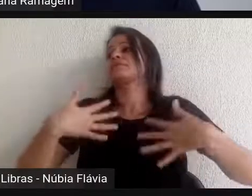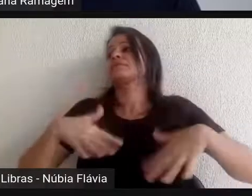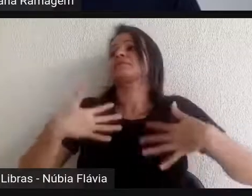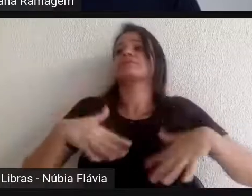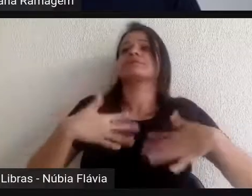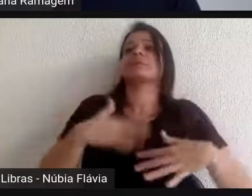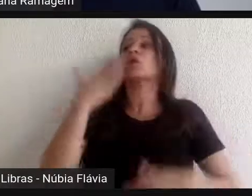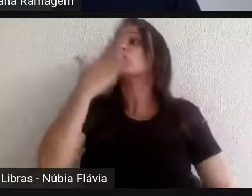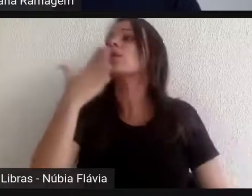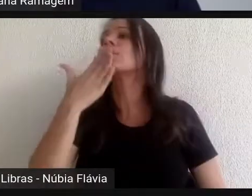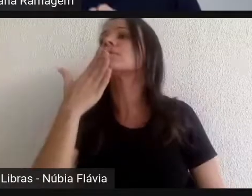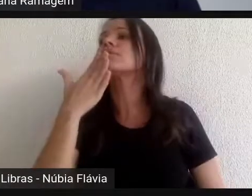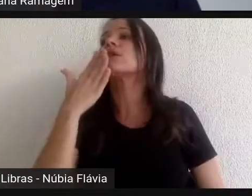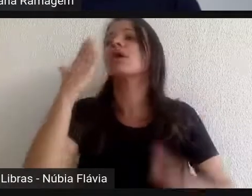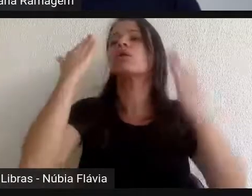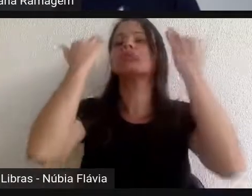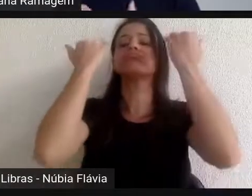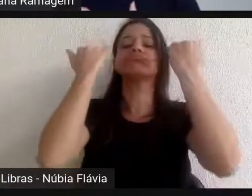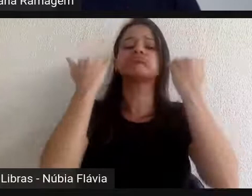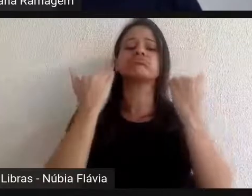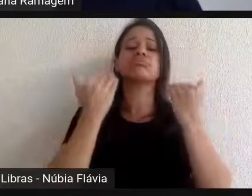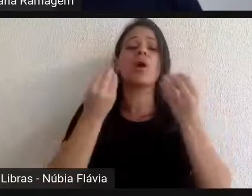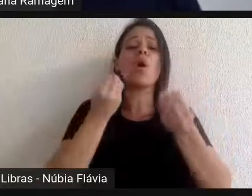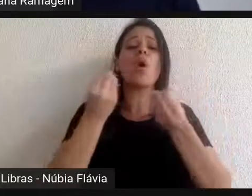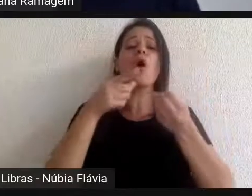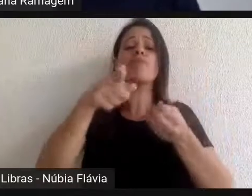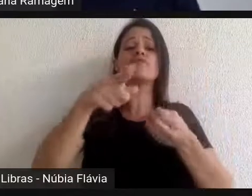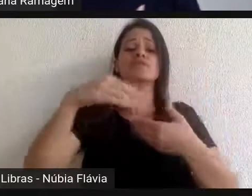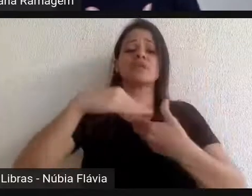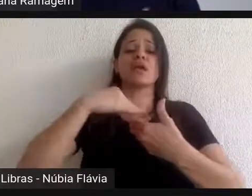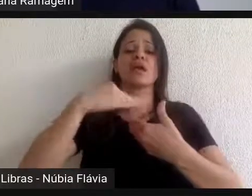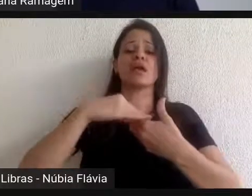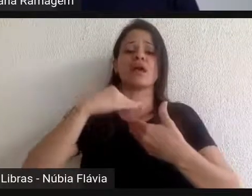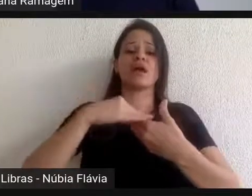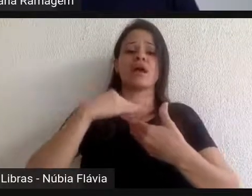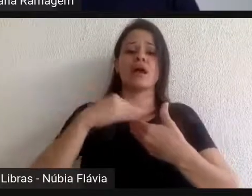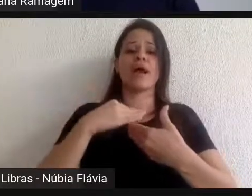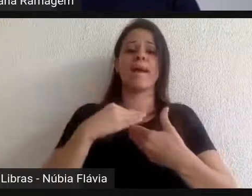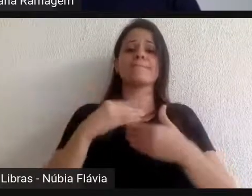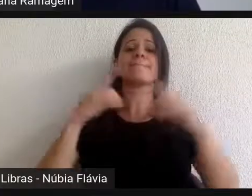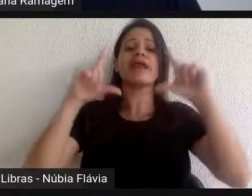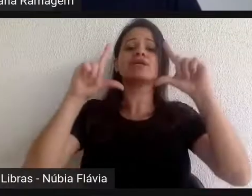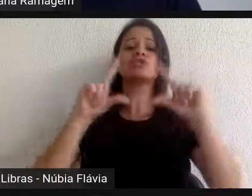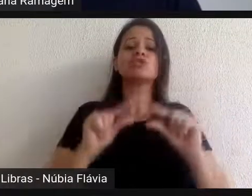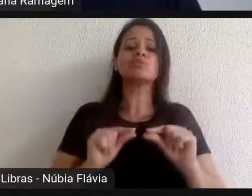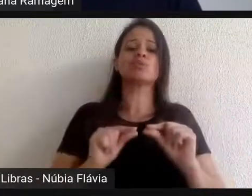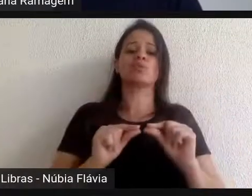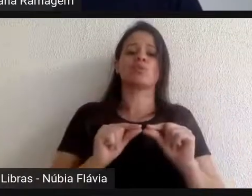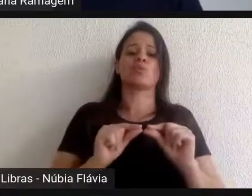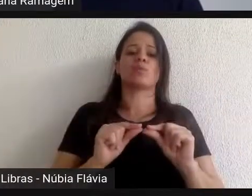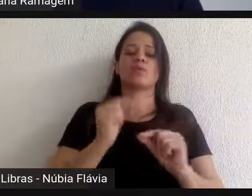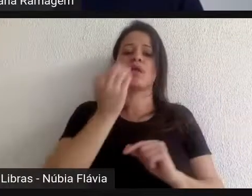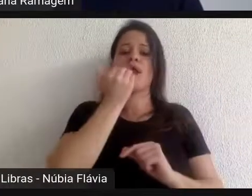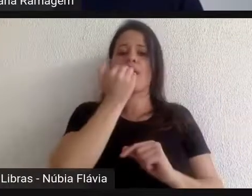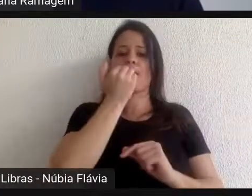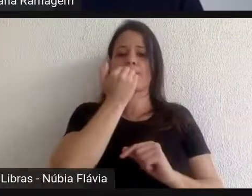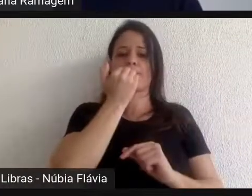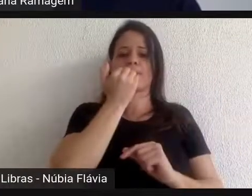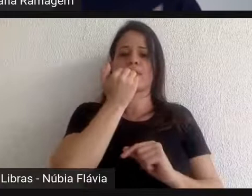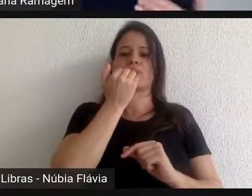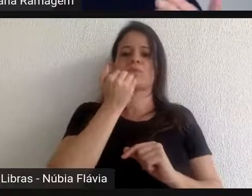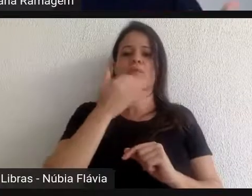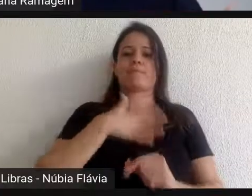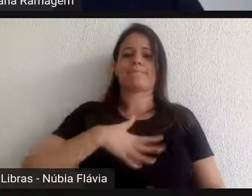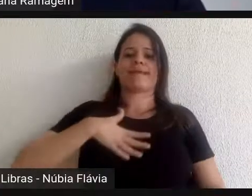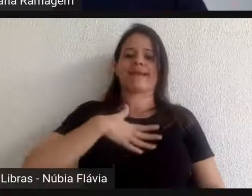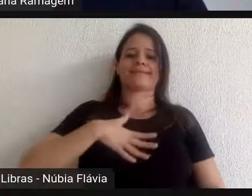doces, para satisfazer, para trazer ali um momento de prazer, né? Então,